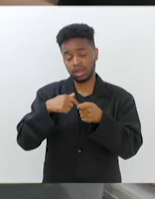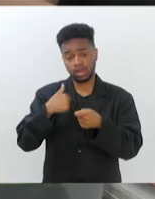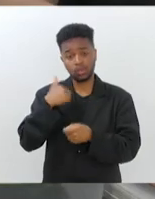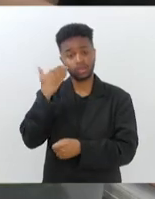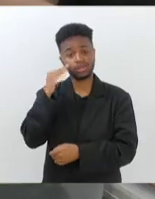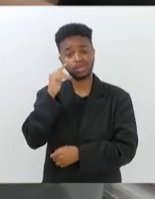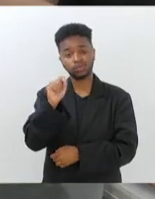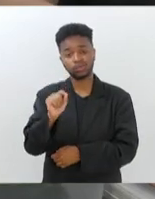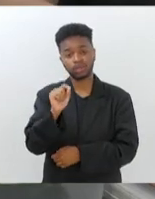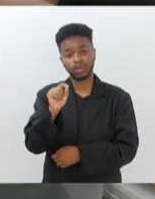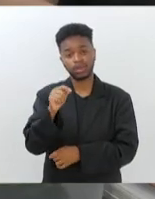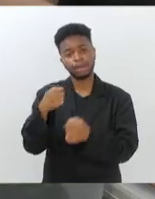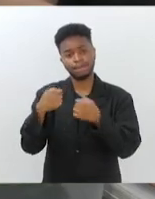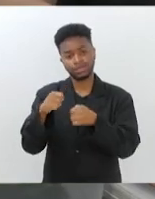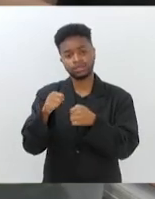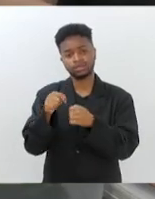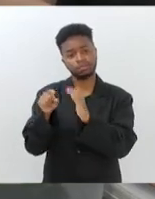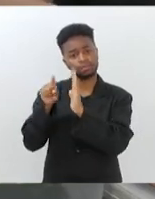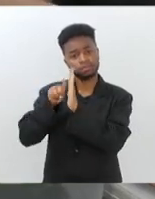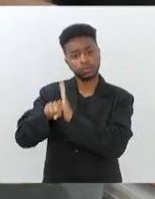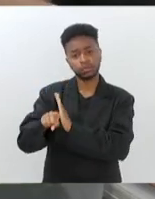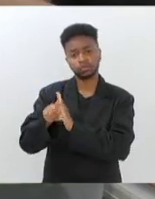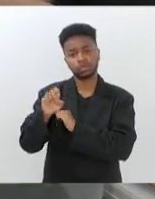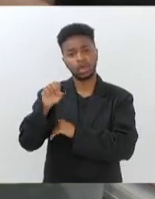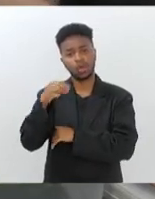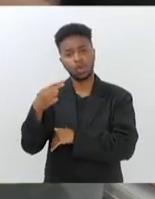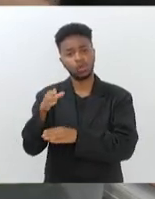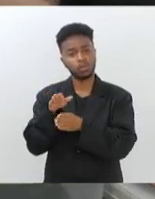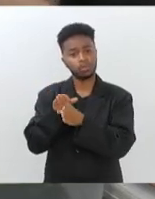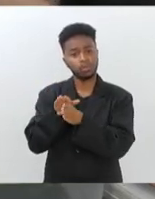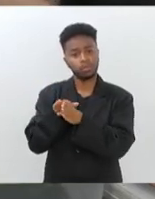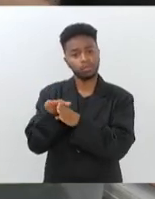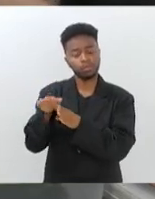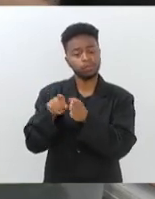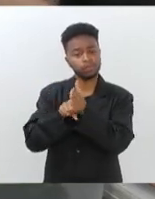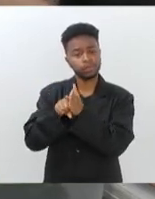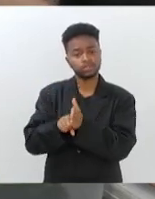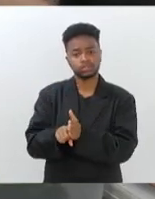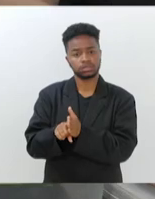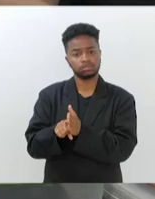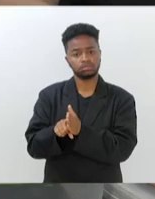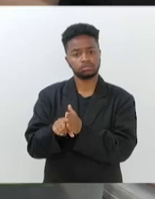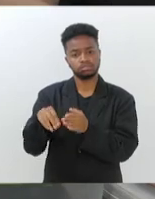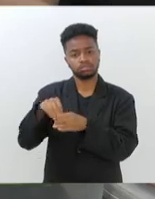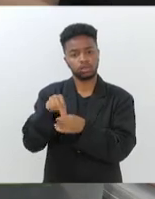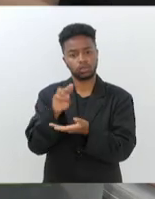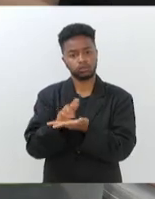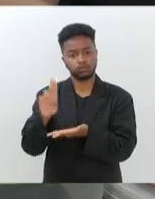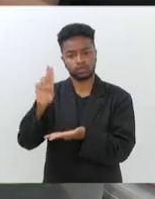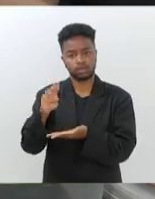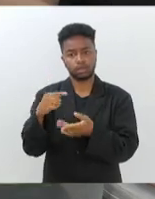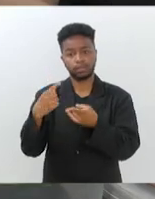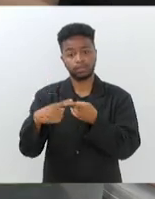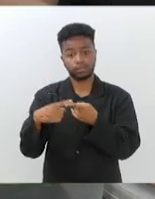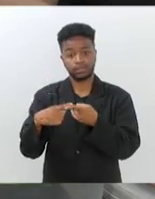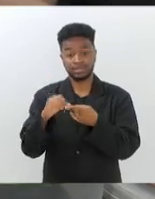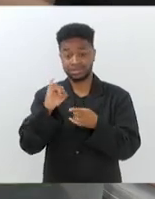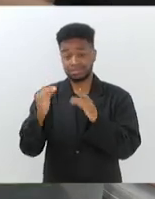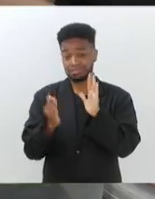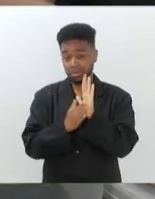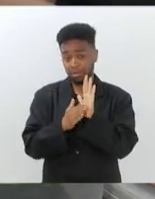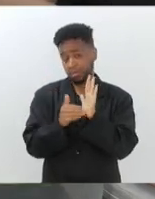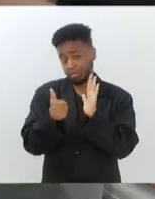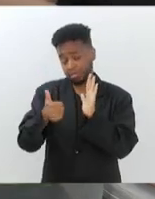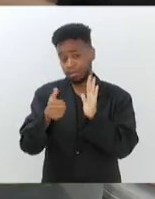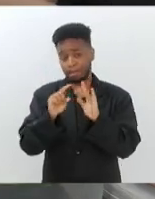ser eh confirmada por algum tipo de consulta ou manifestação da Universidade uma coisa é propor outra coisa